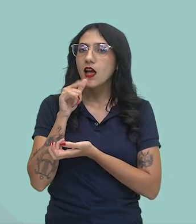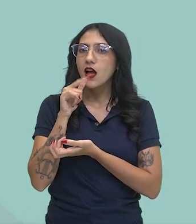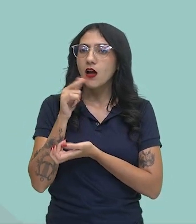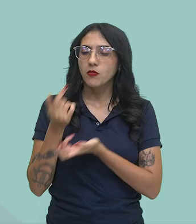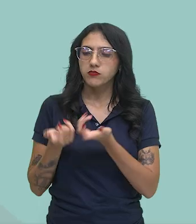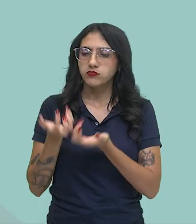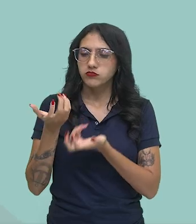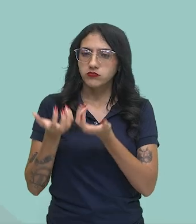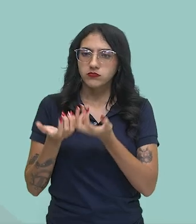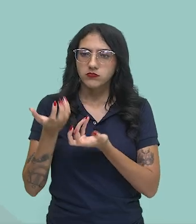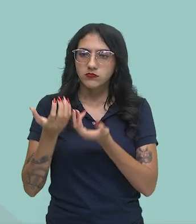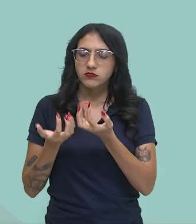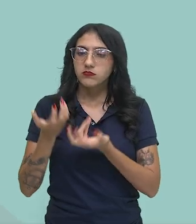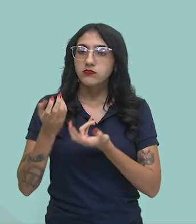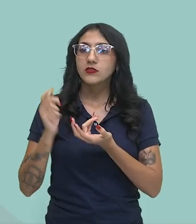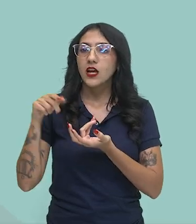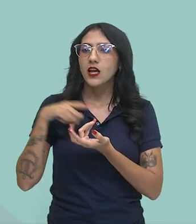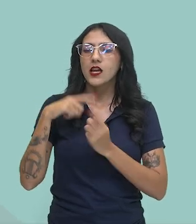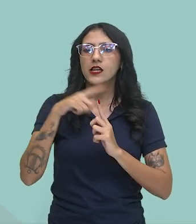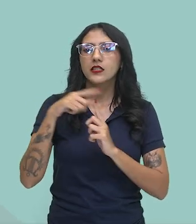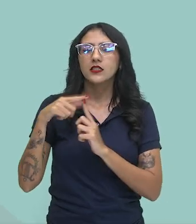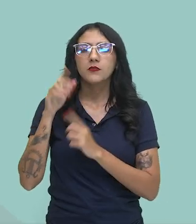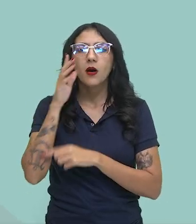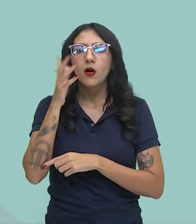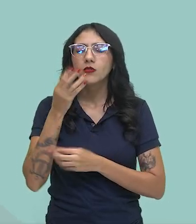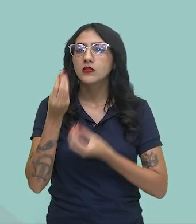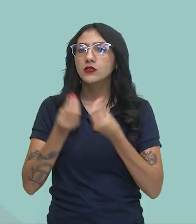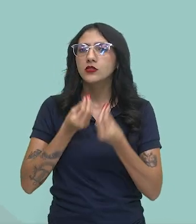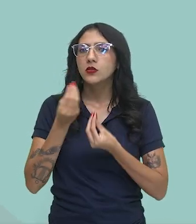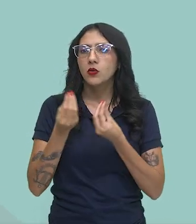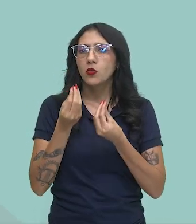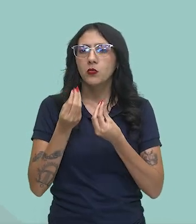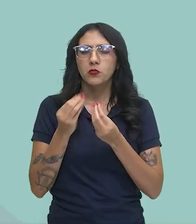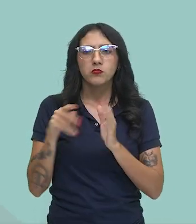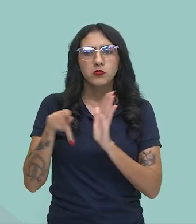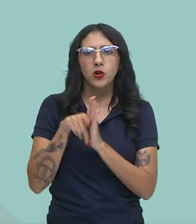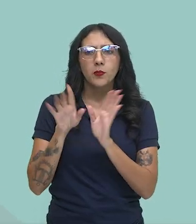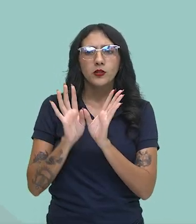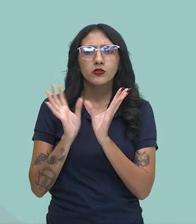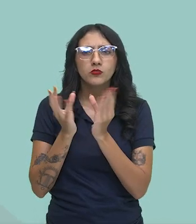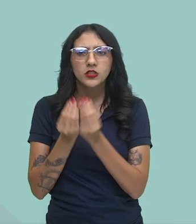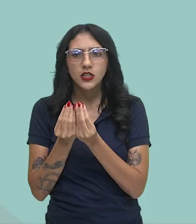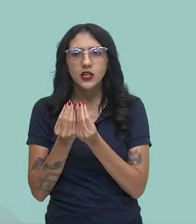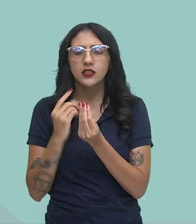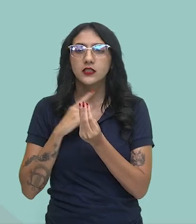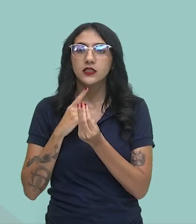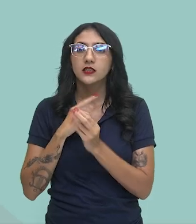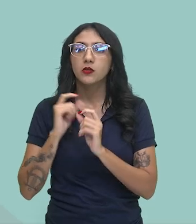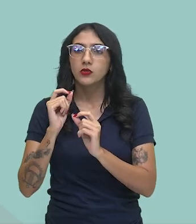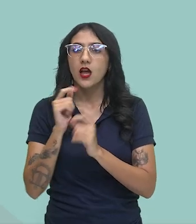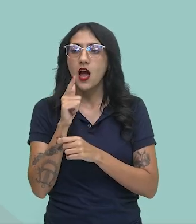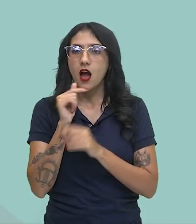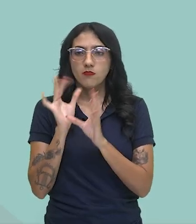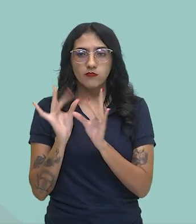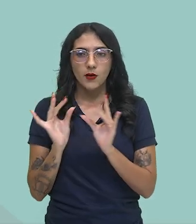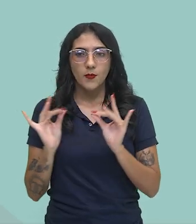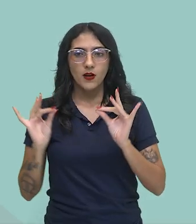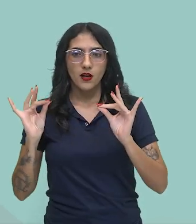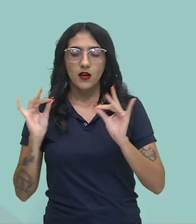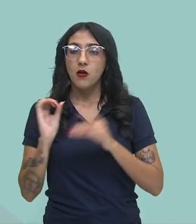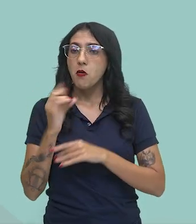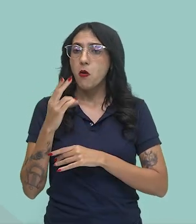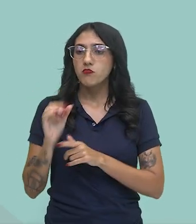de transmissão de calor ocorre em substâncias que estejam no estado líquido